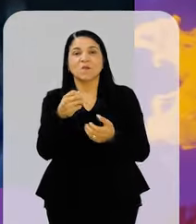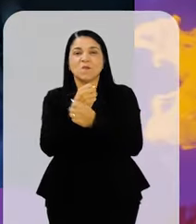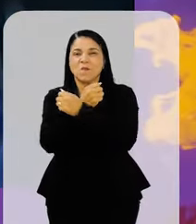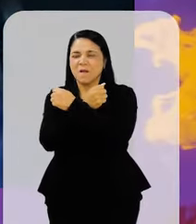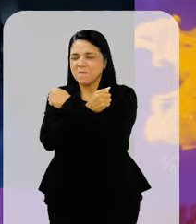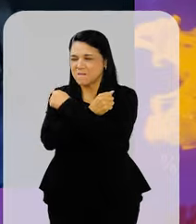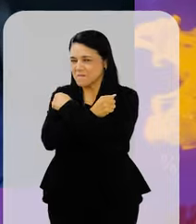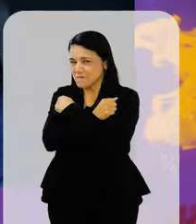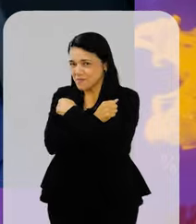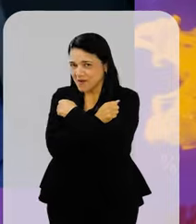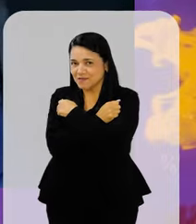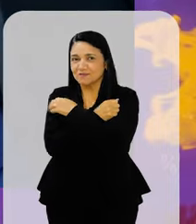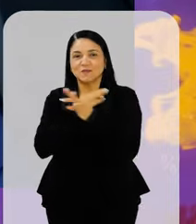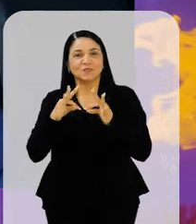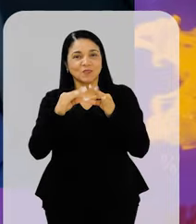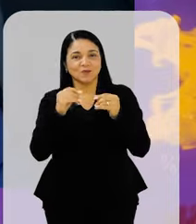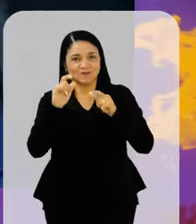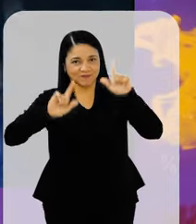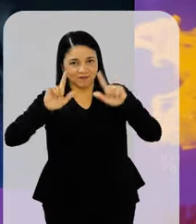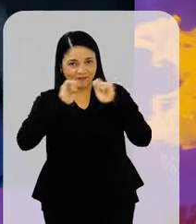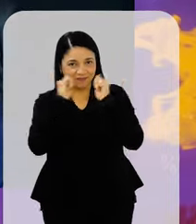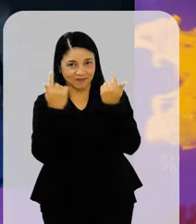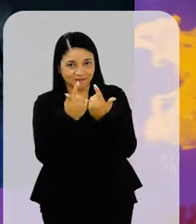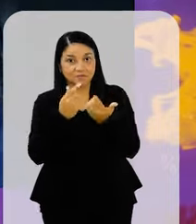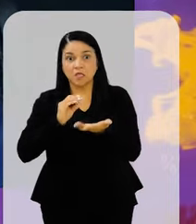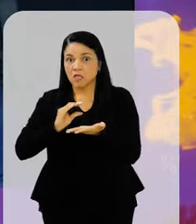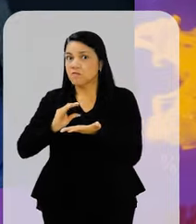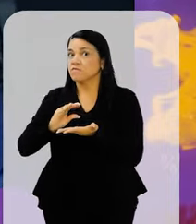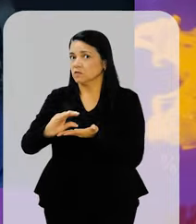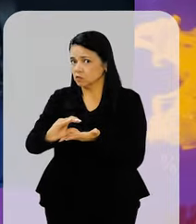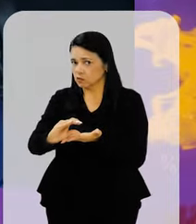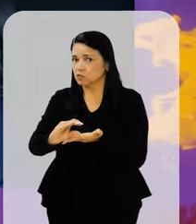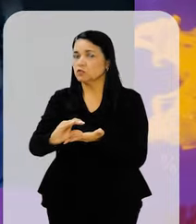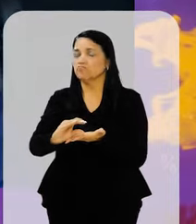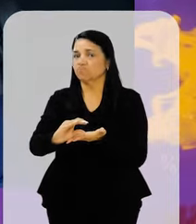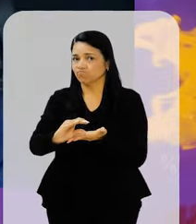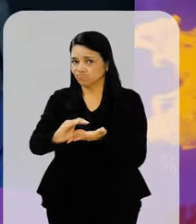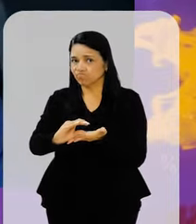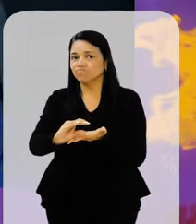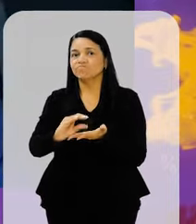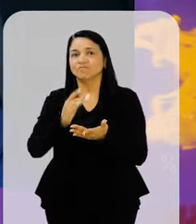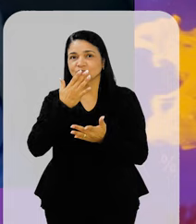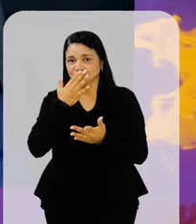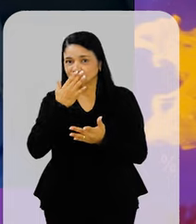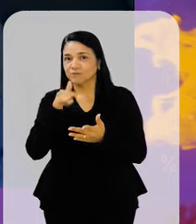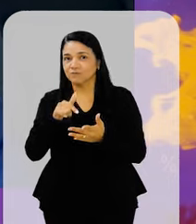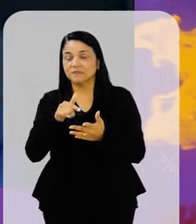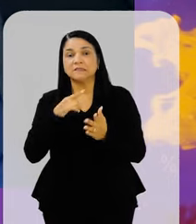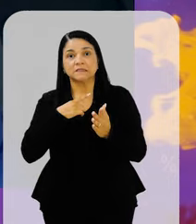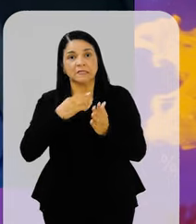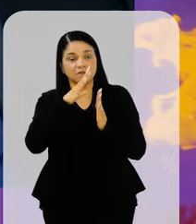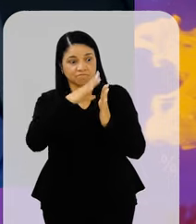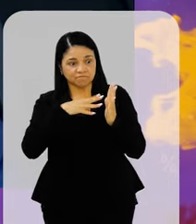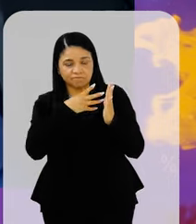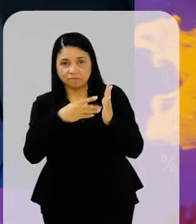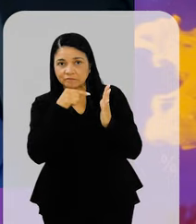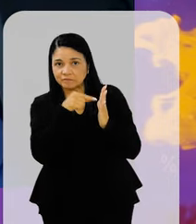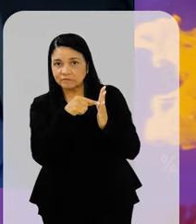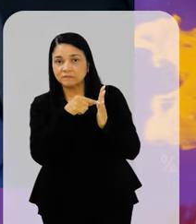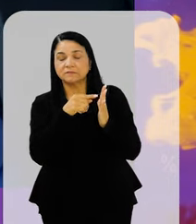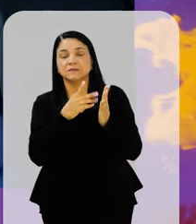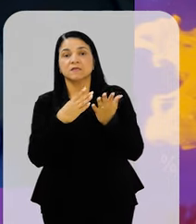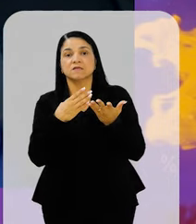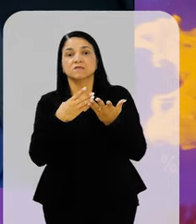a todos aí da TV Alerj. Rui, investiram pesado, né? Hoje tem folha de jogo de time da A2 beirando as folhas do